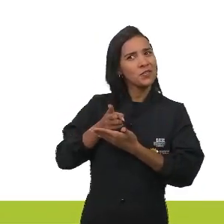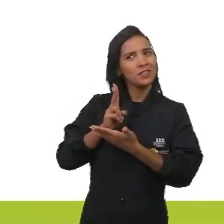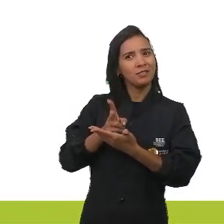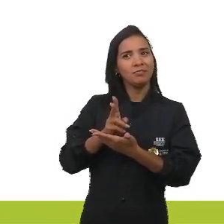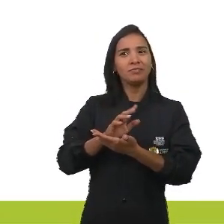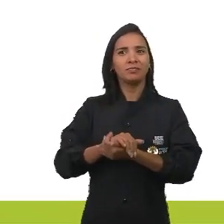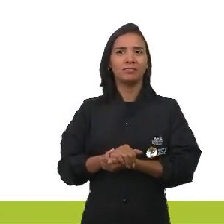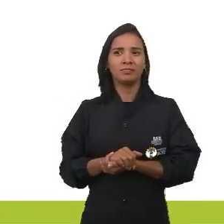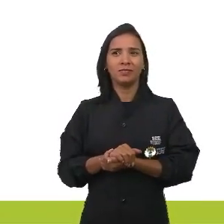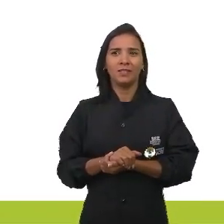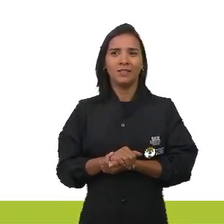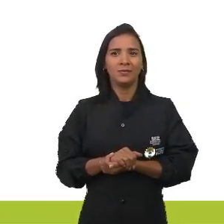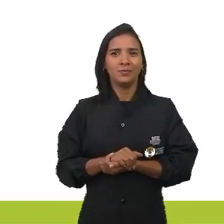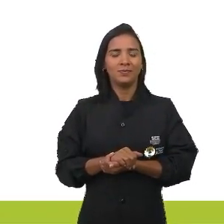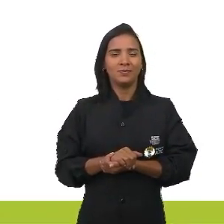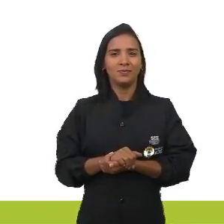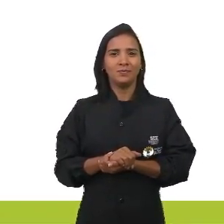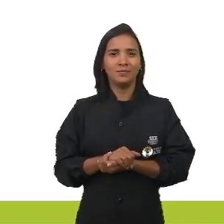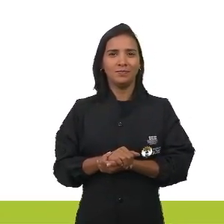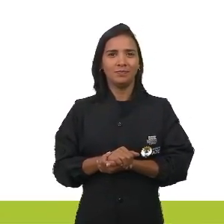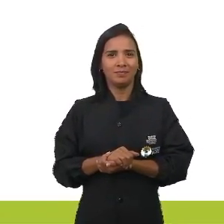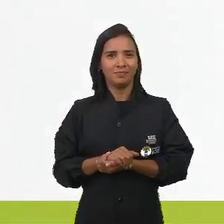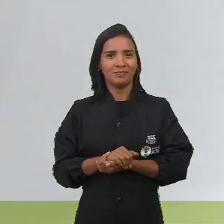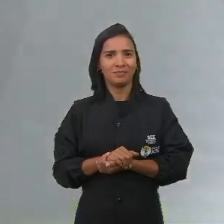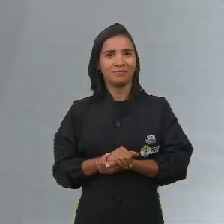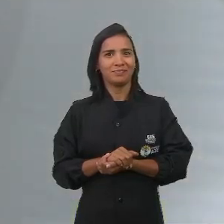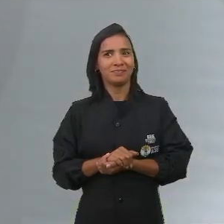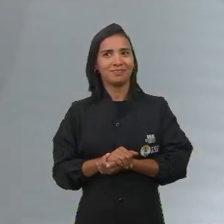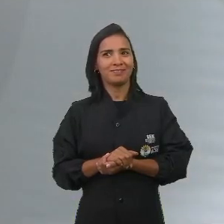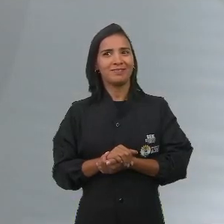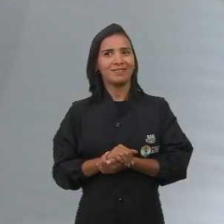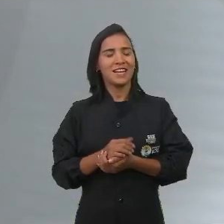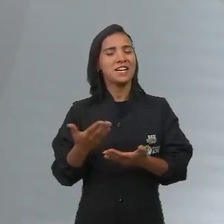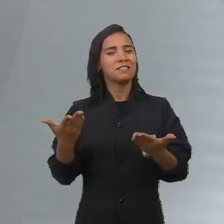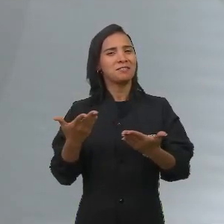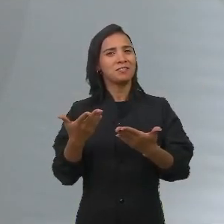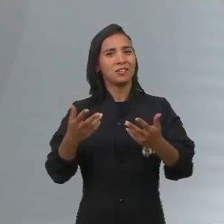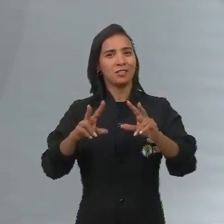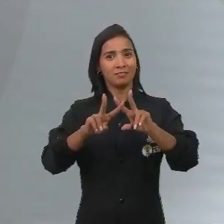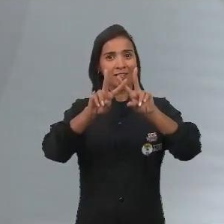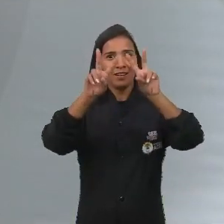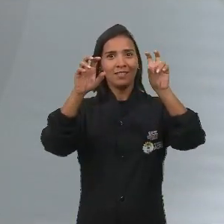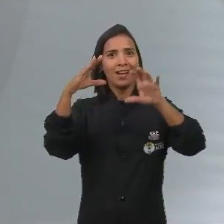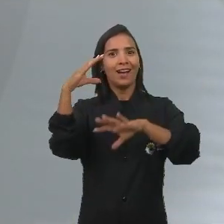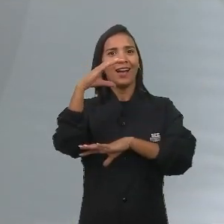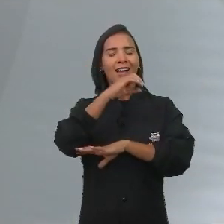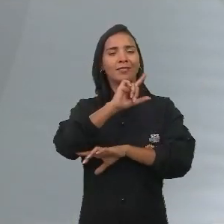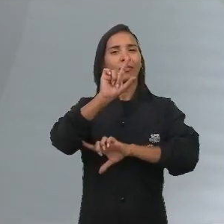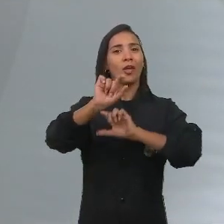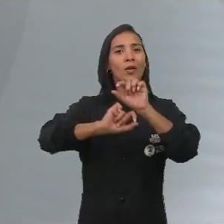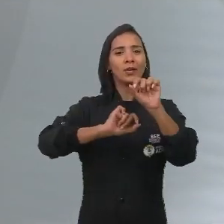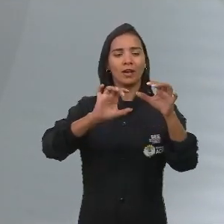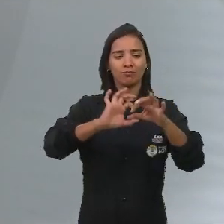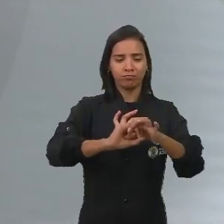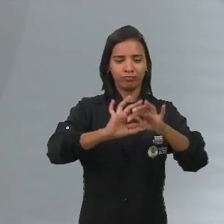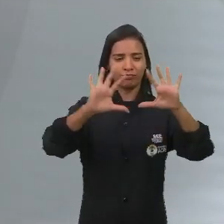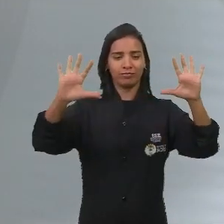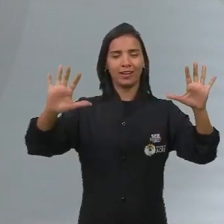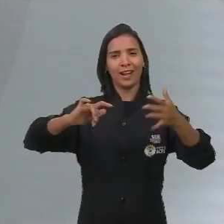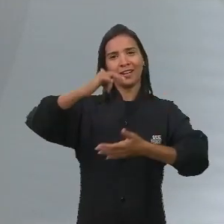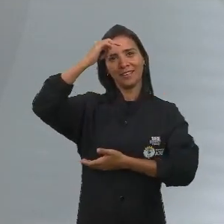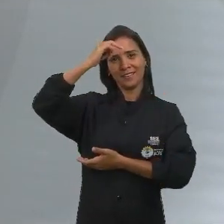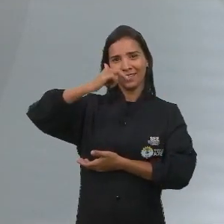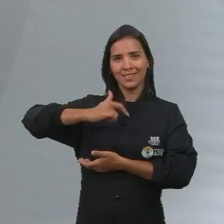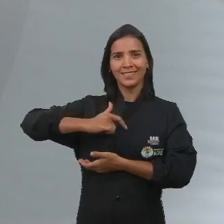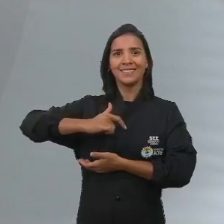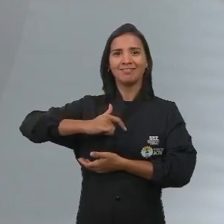da expressão falaremos agora brevemente da Liberdade do ser porque a partir do